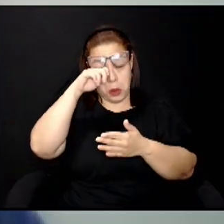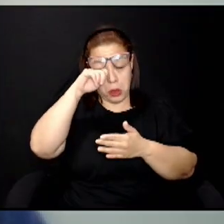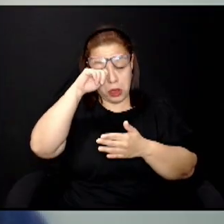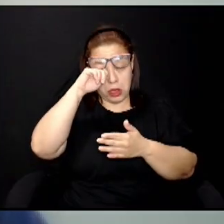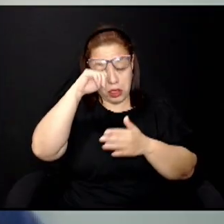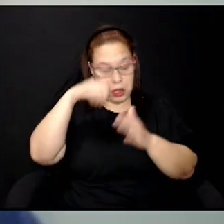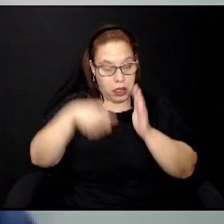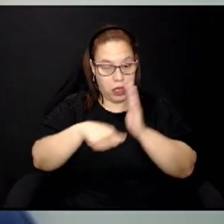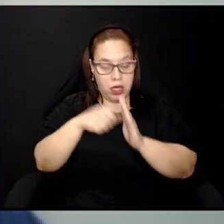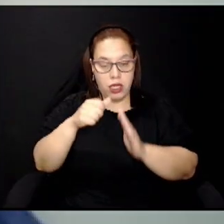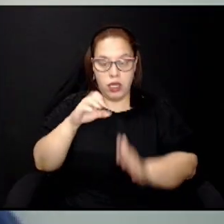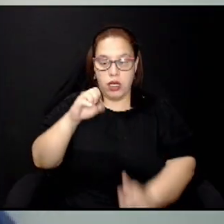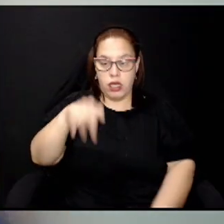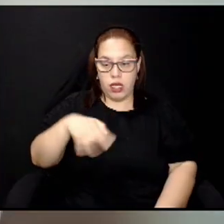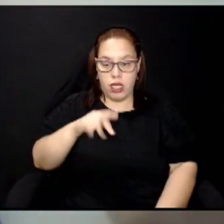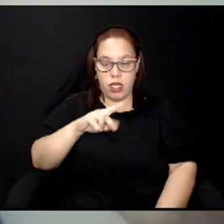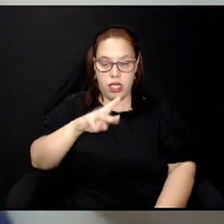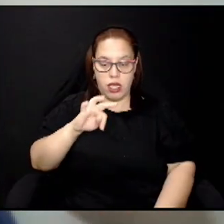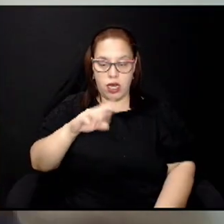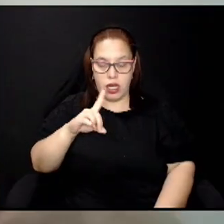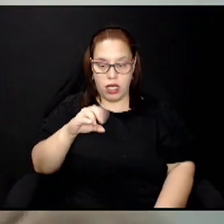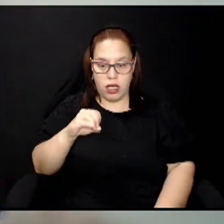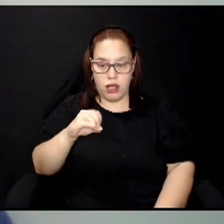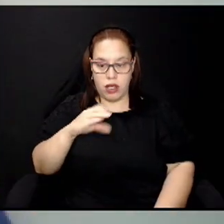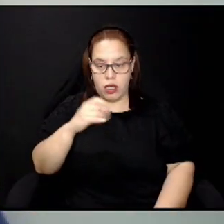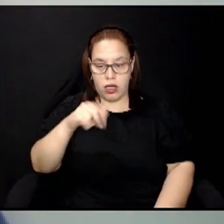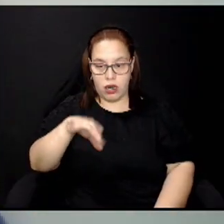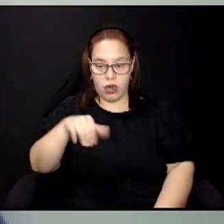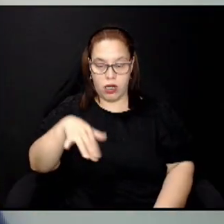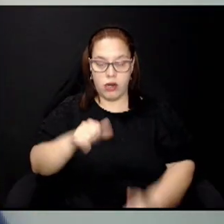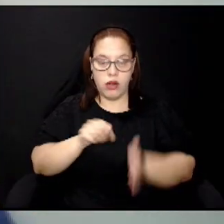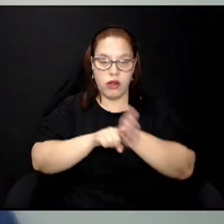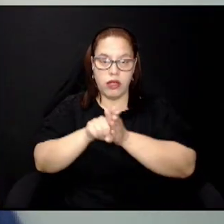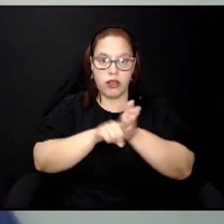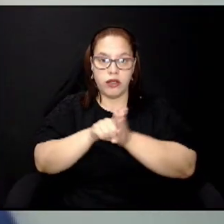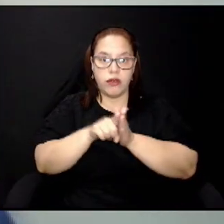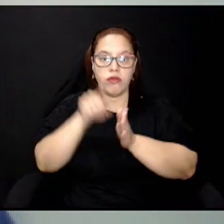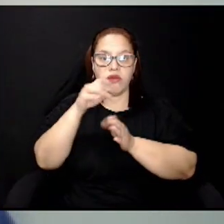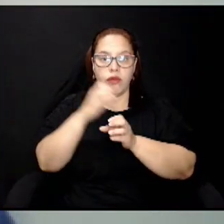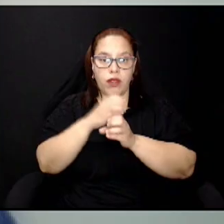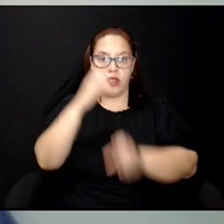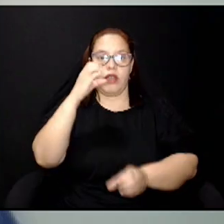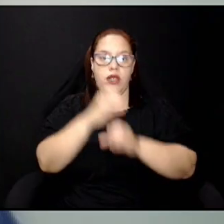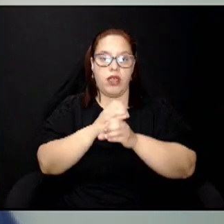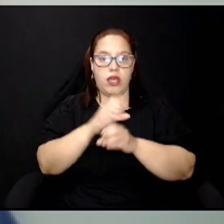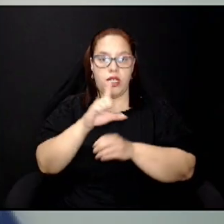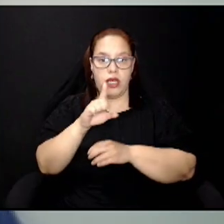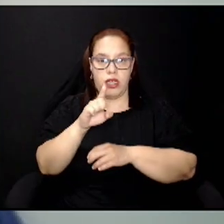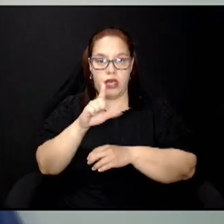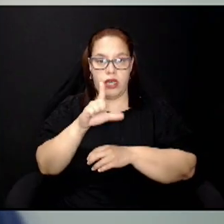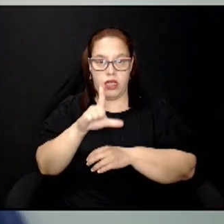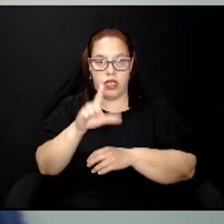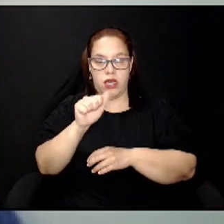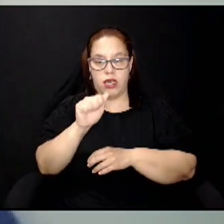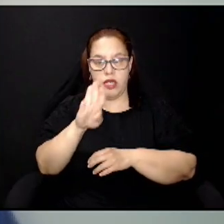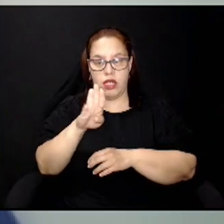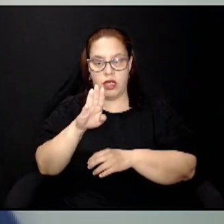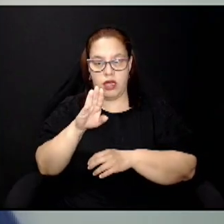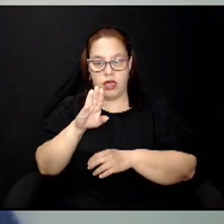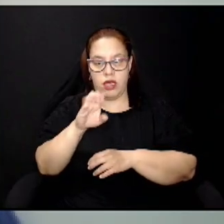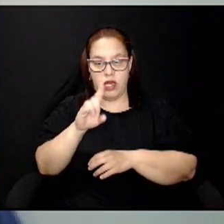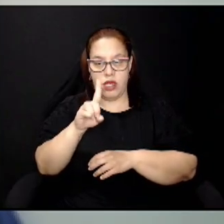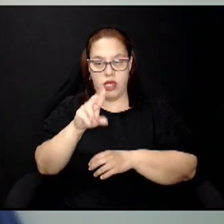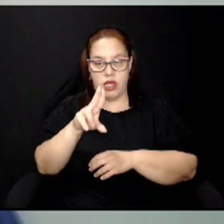no Clima, por pesquisadoras que trabalhavam lá no LabEduc antes de mim. E aí, logo quando eu